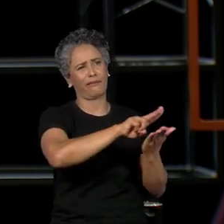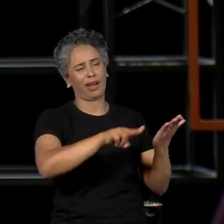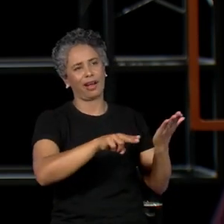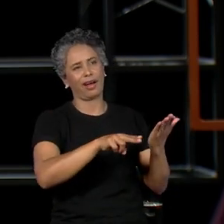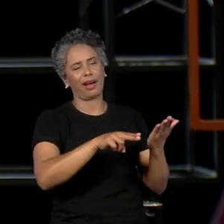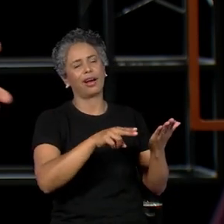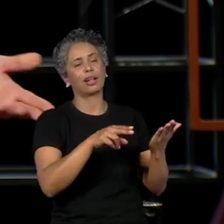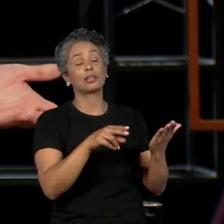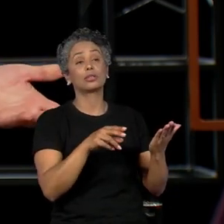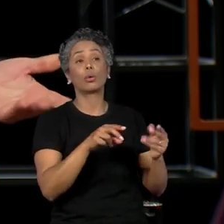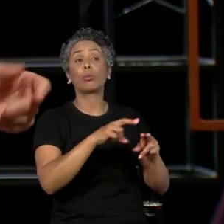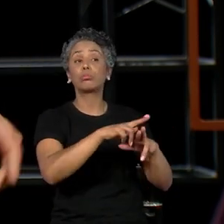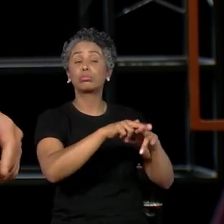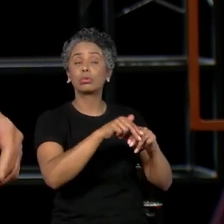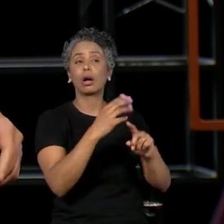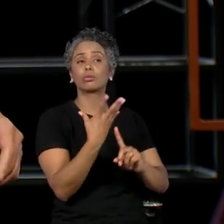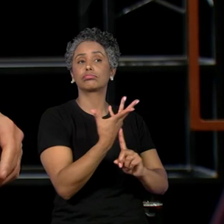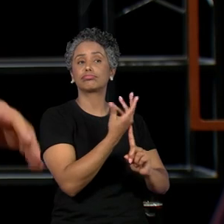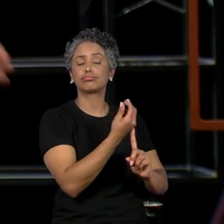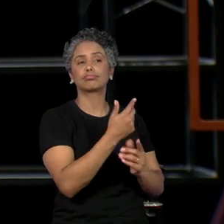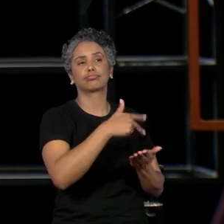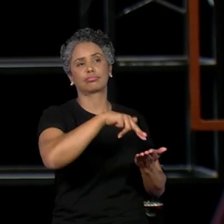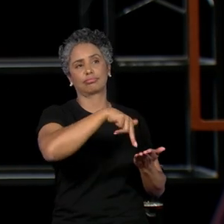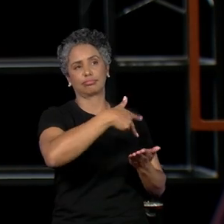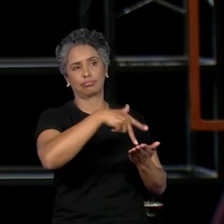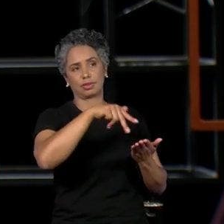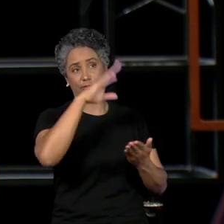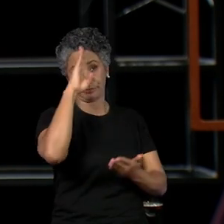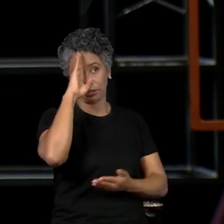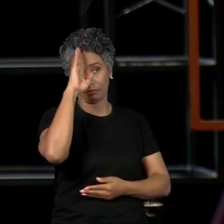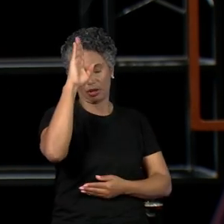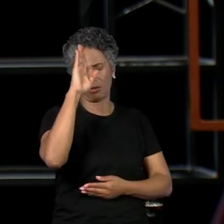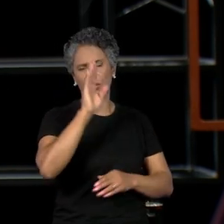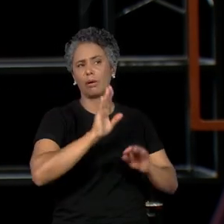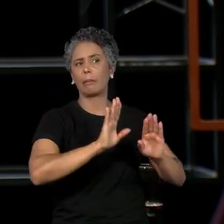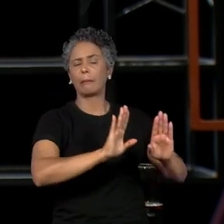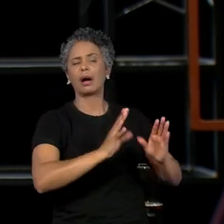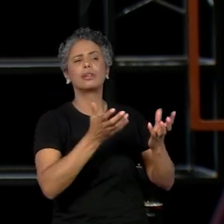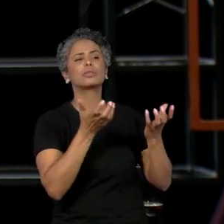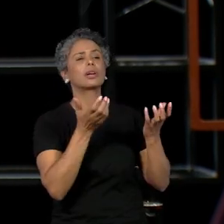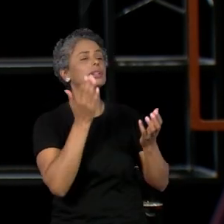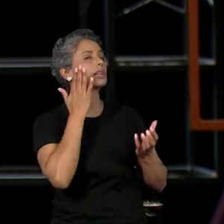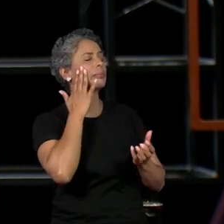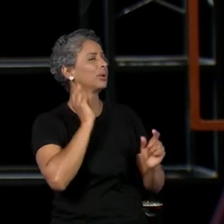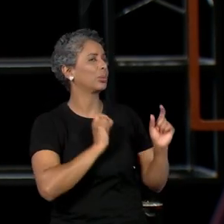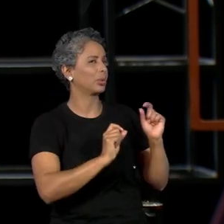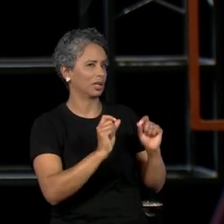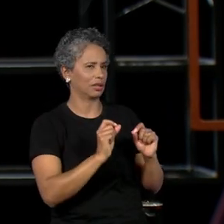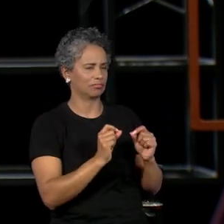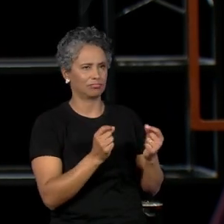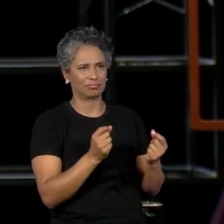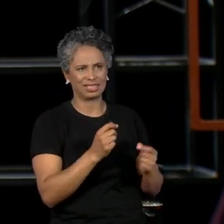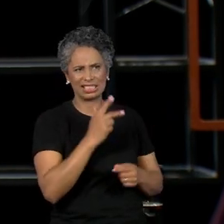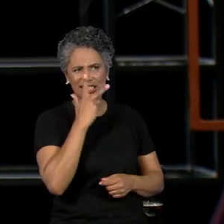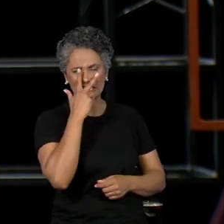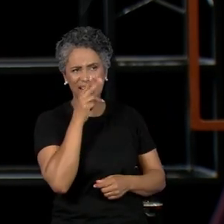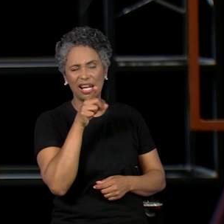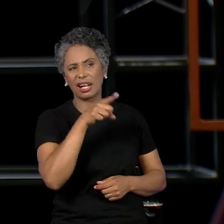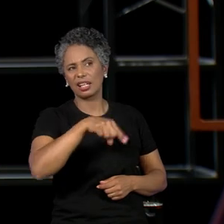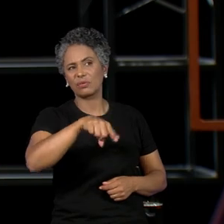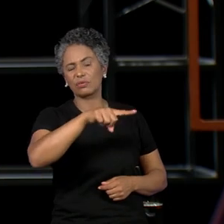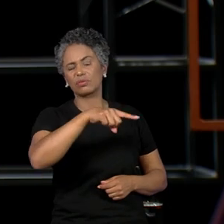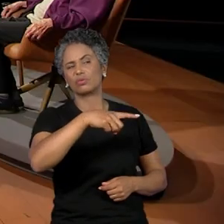cultura brasileira, à dança especialmente. Em algum momento, você ficou em dúvida sobre o caminho que